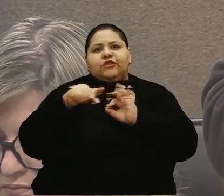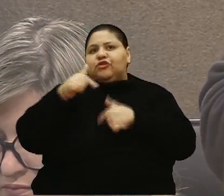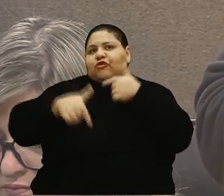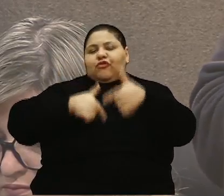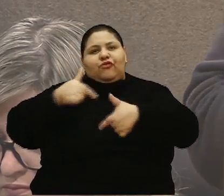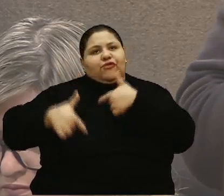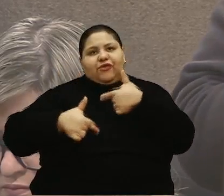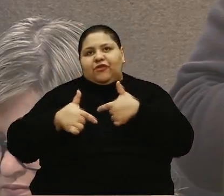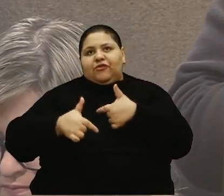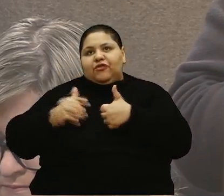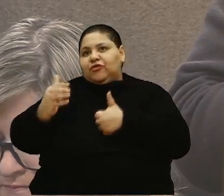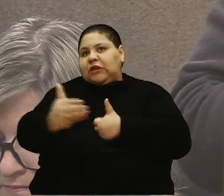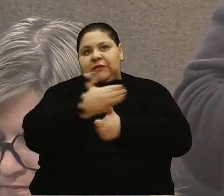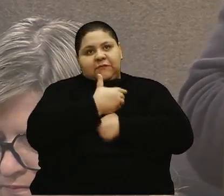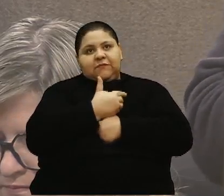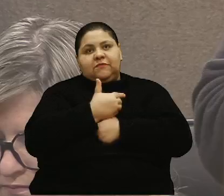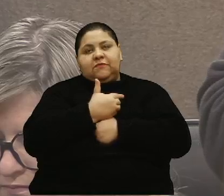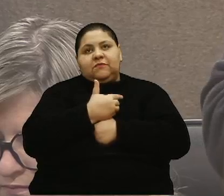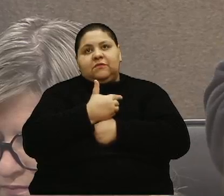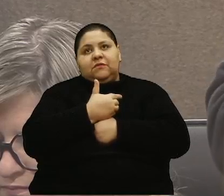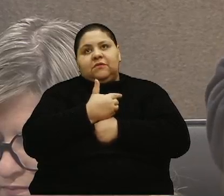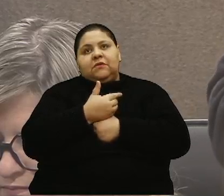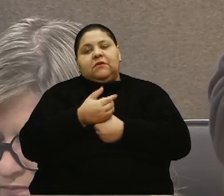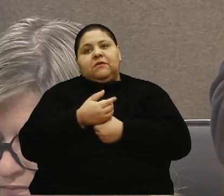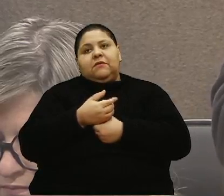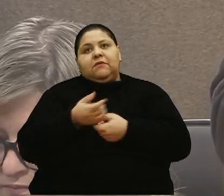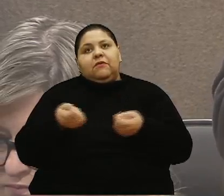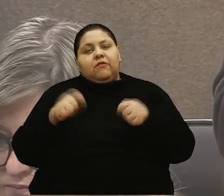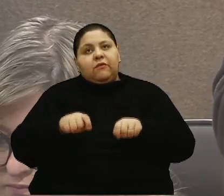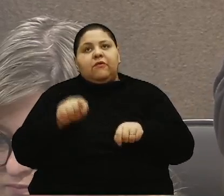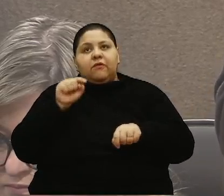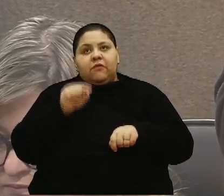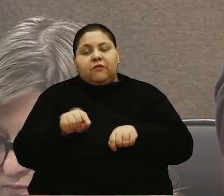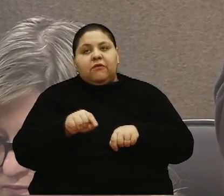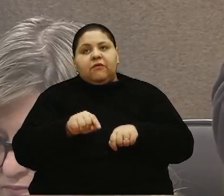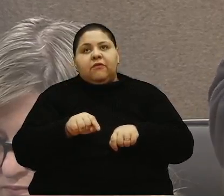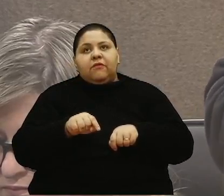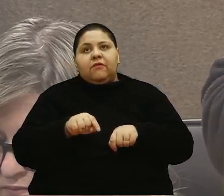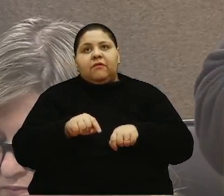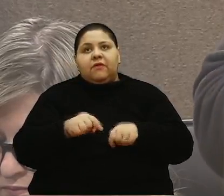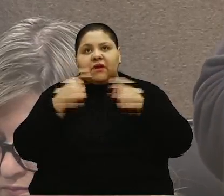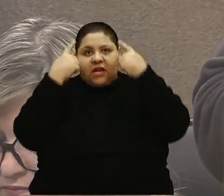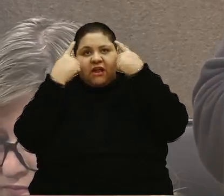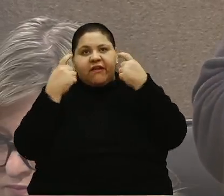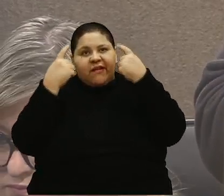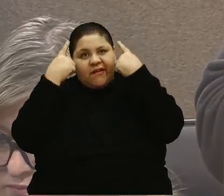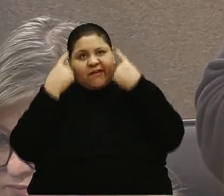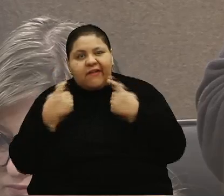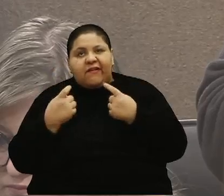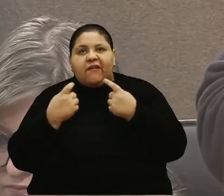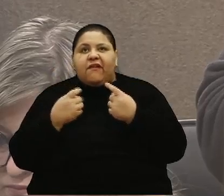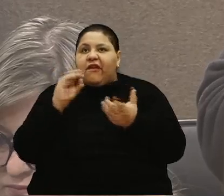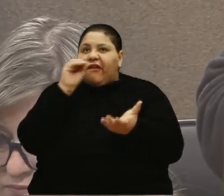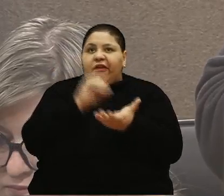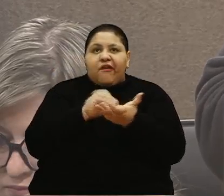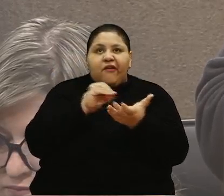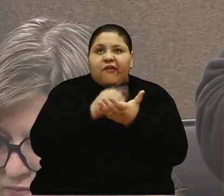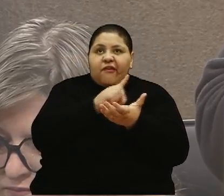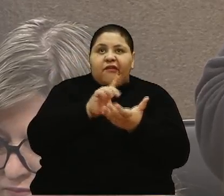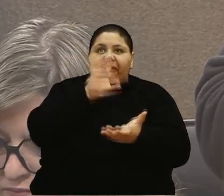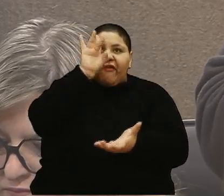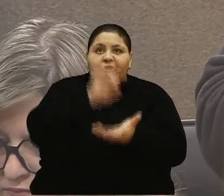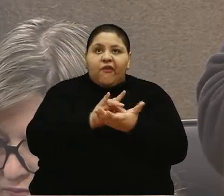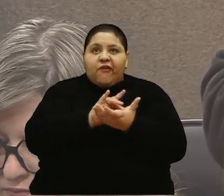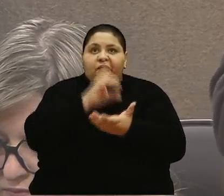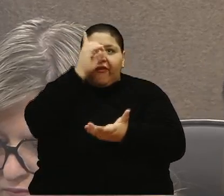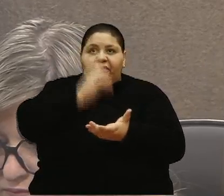não deveria ser o trabalho do Conselho Tutelar, deveria ser para justamente essas situações aí de violência, a negligência, a não efetivação dos direitos da